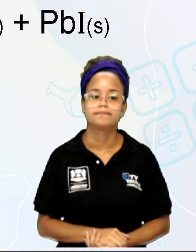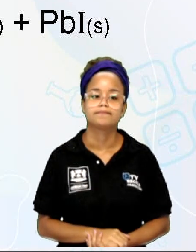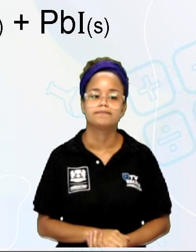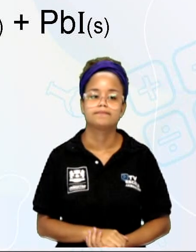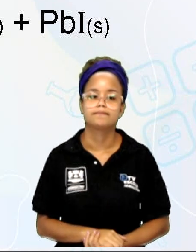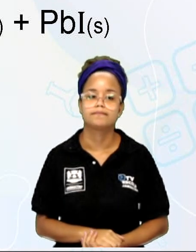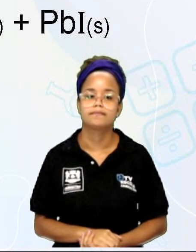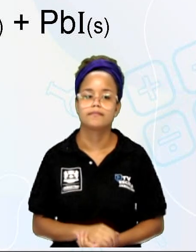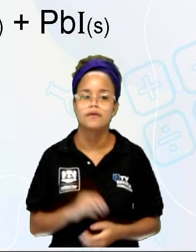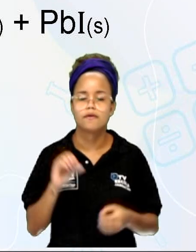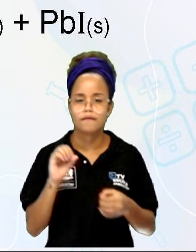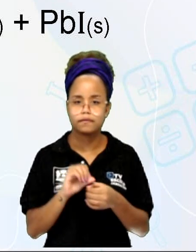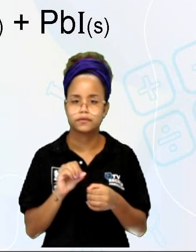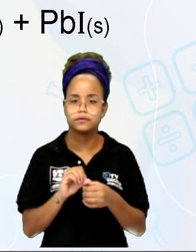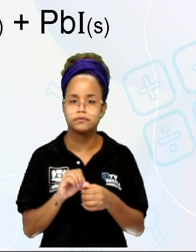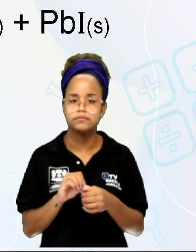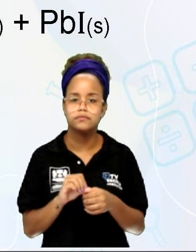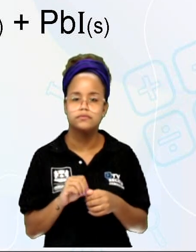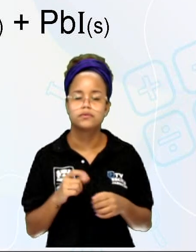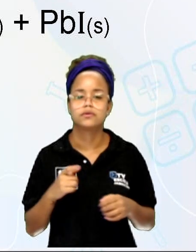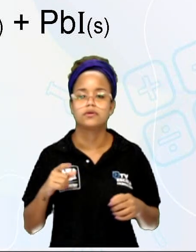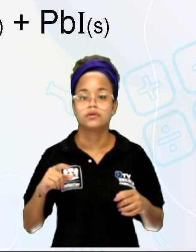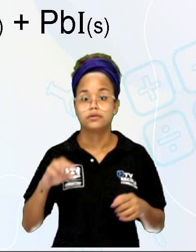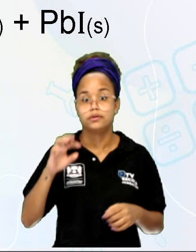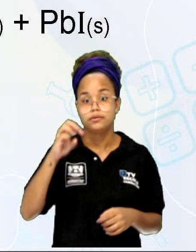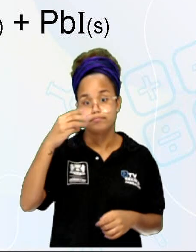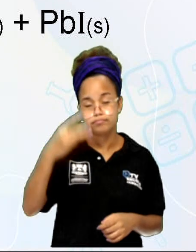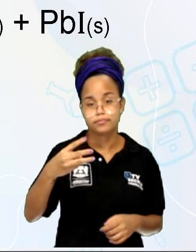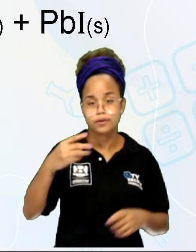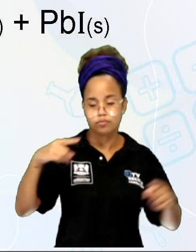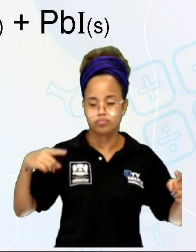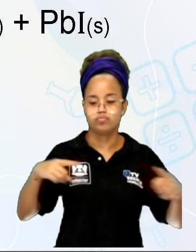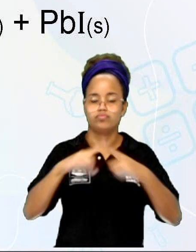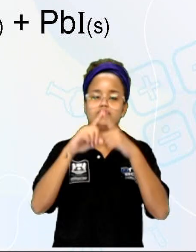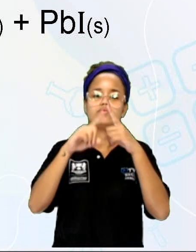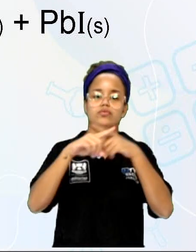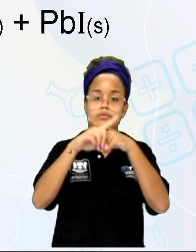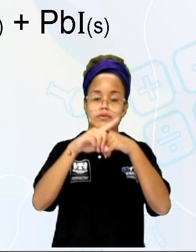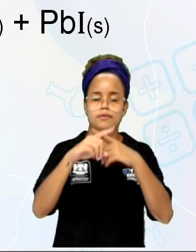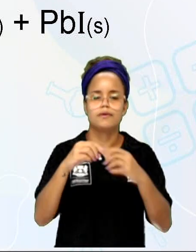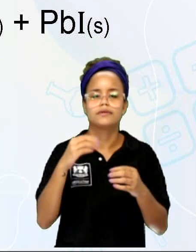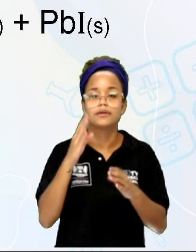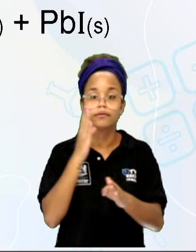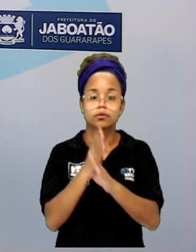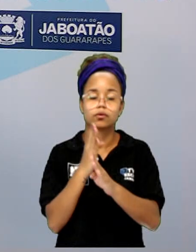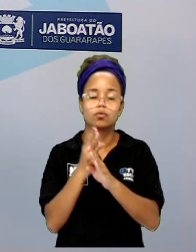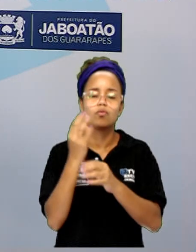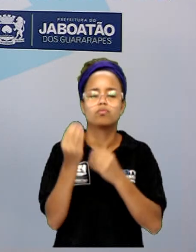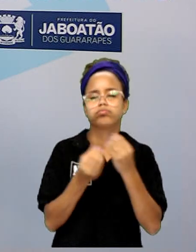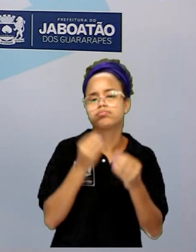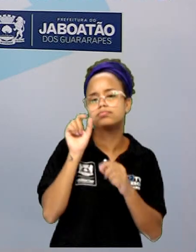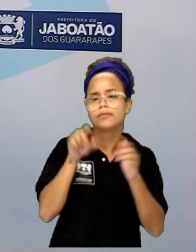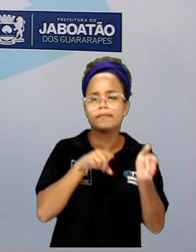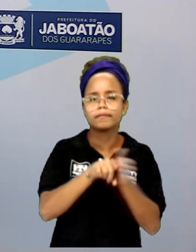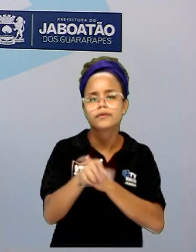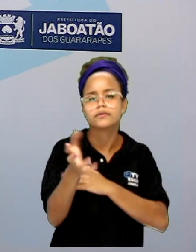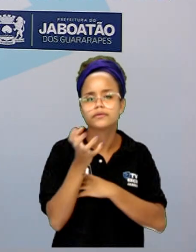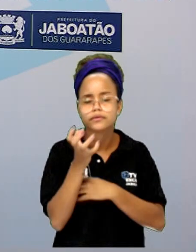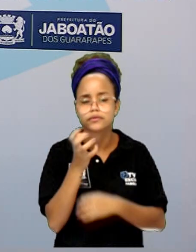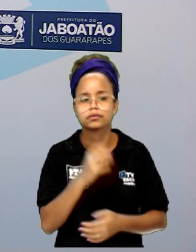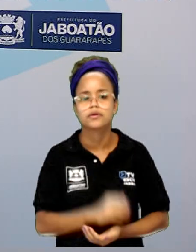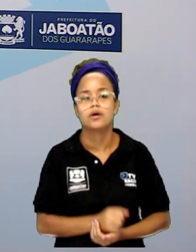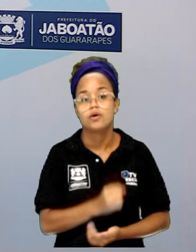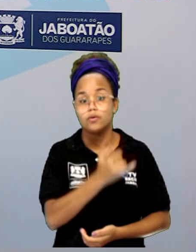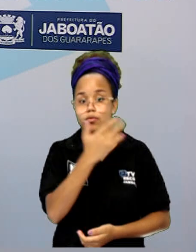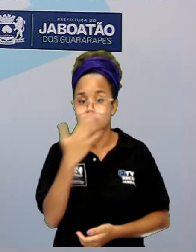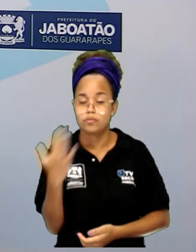Vamos fazer uma regra de 3 para tentar descobrir o que é que a questão estava pedindo. Quantos mols de iodeto de